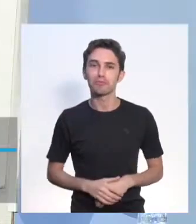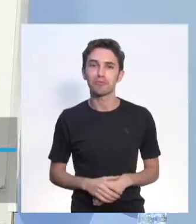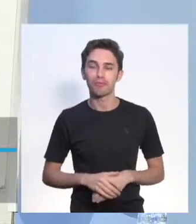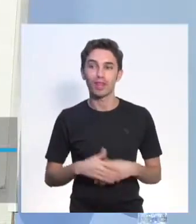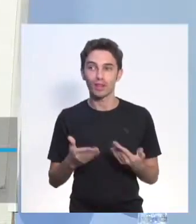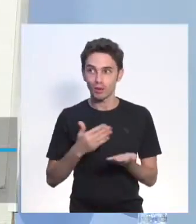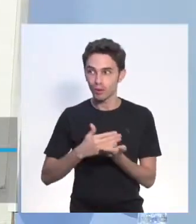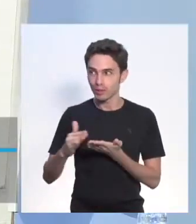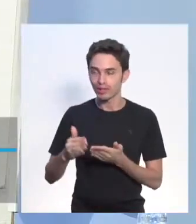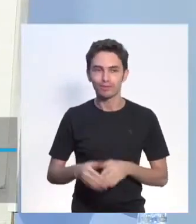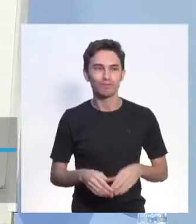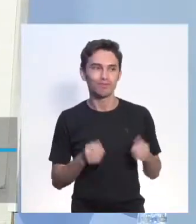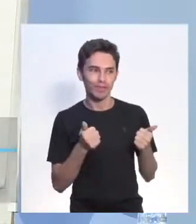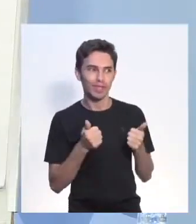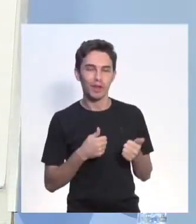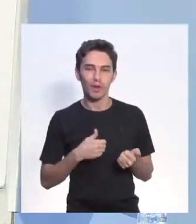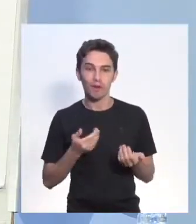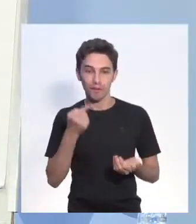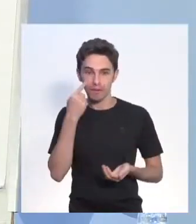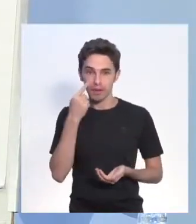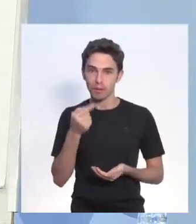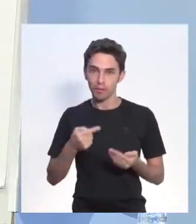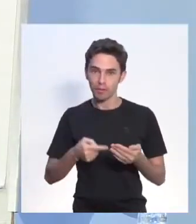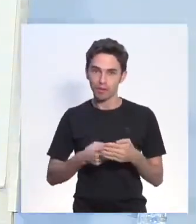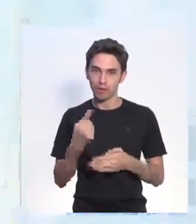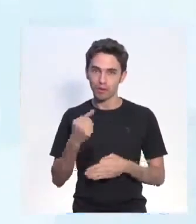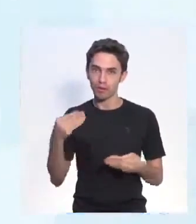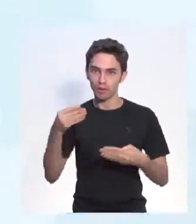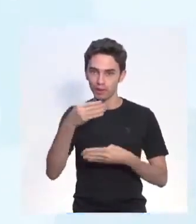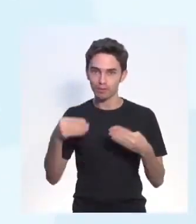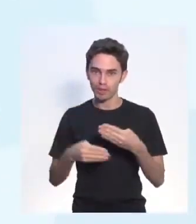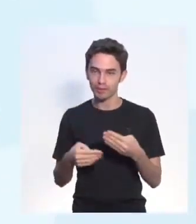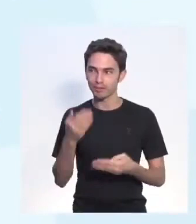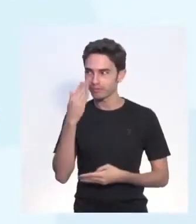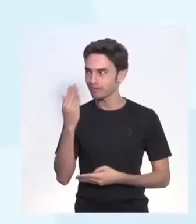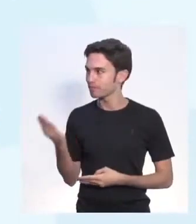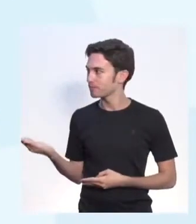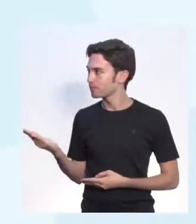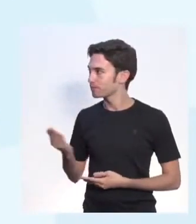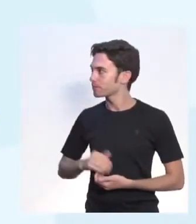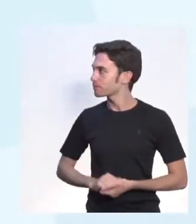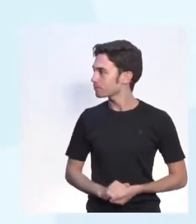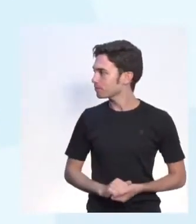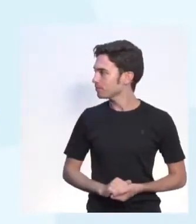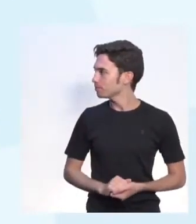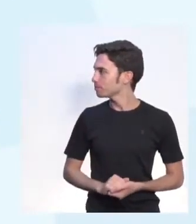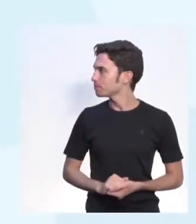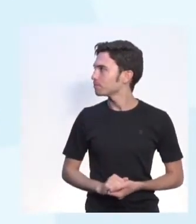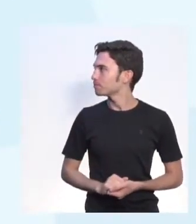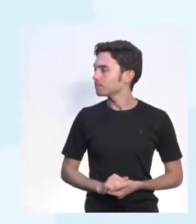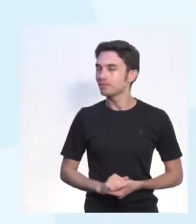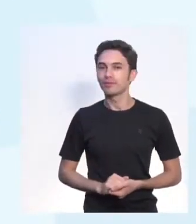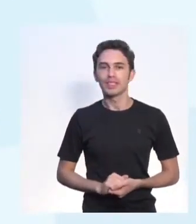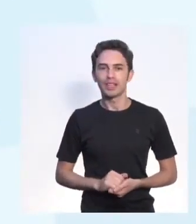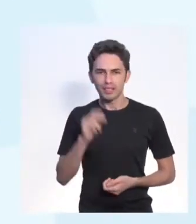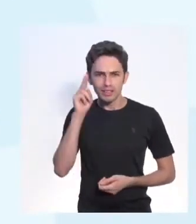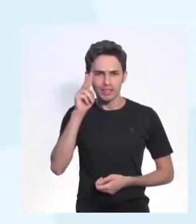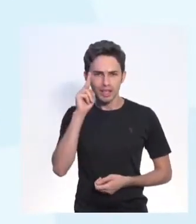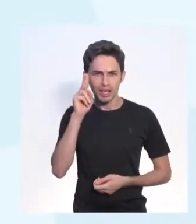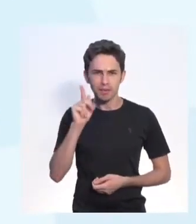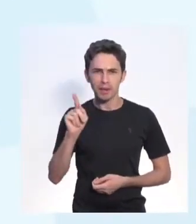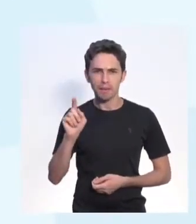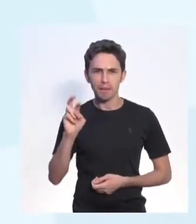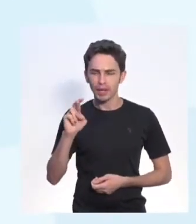por favor, põe o primeiro slide na tela para eles, esse mesmo de perímetro. Então, vamos retomar o que é perímetro. Será que você lembra